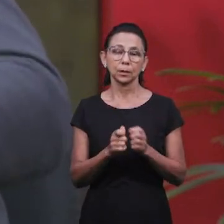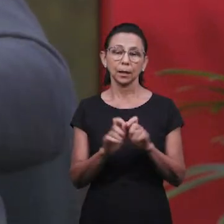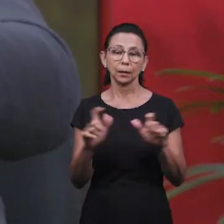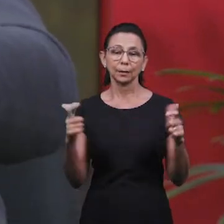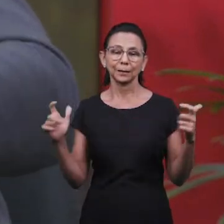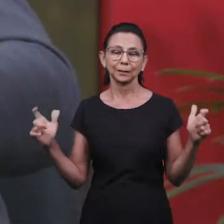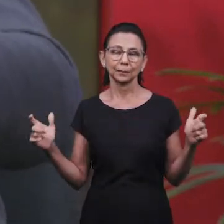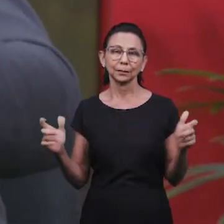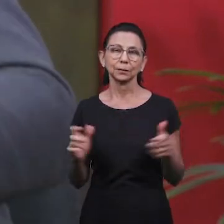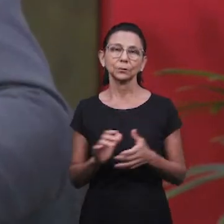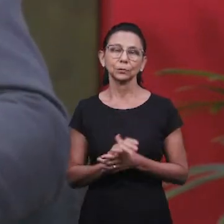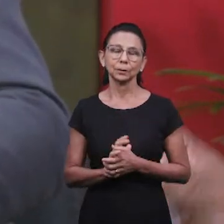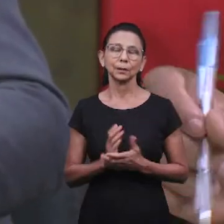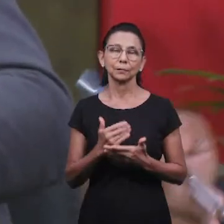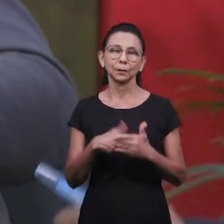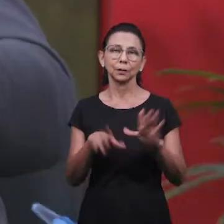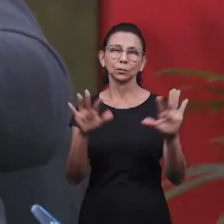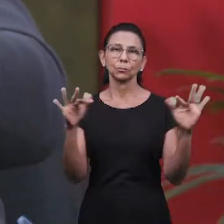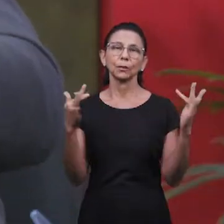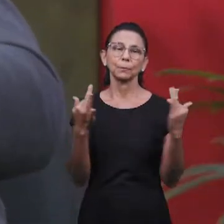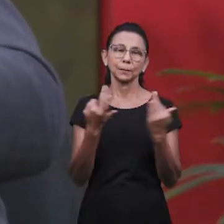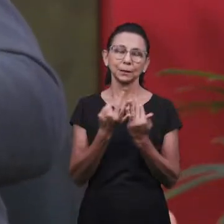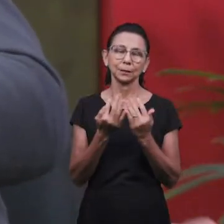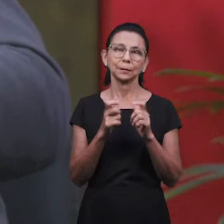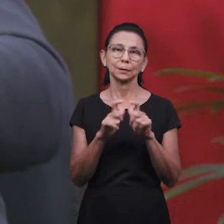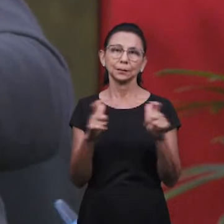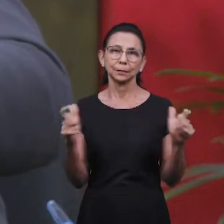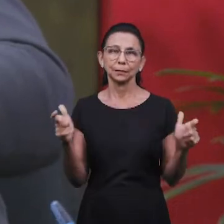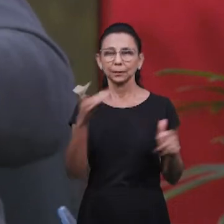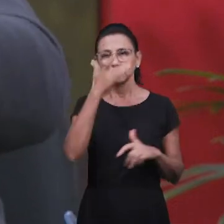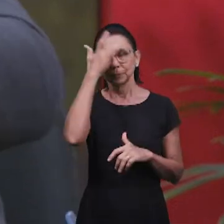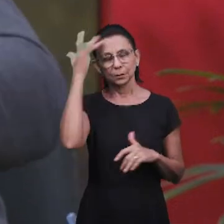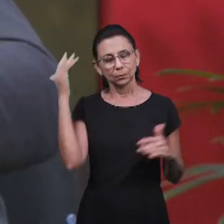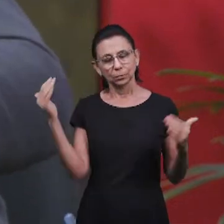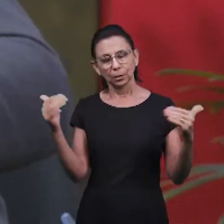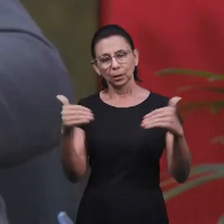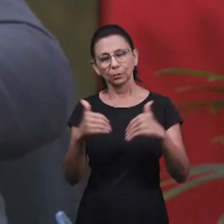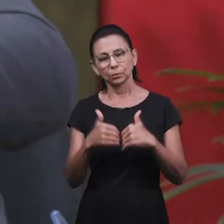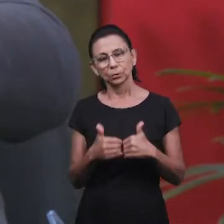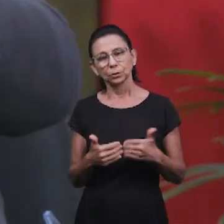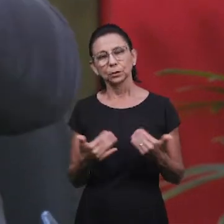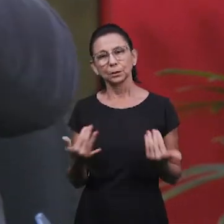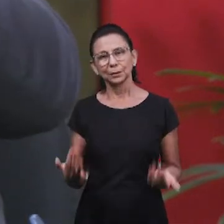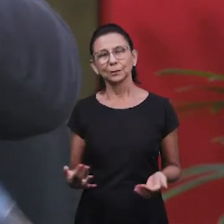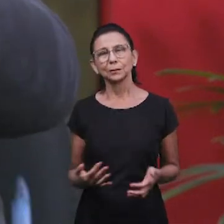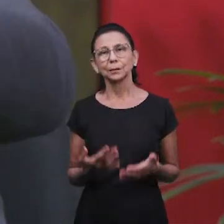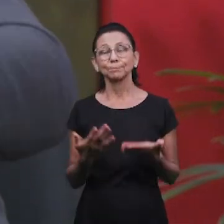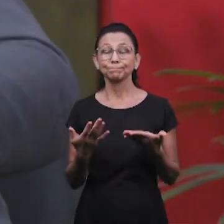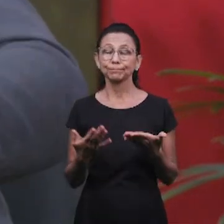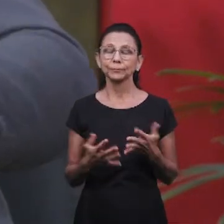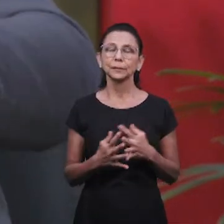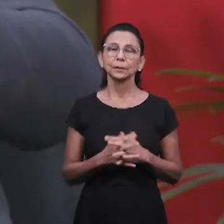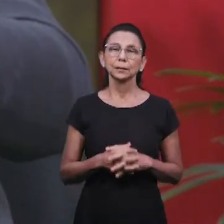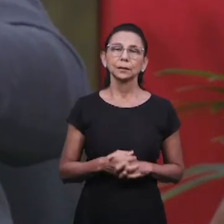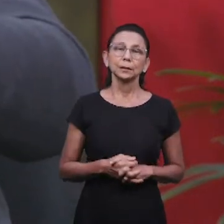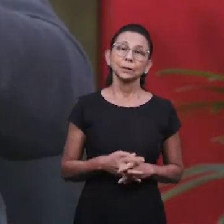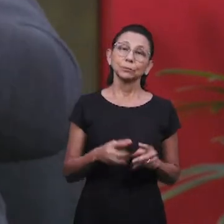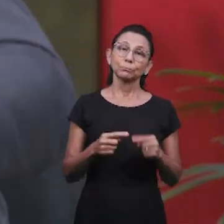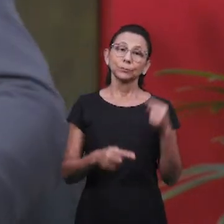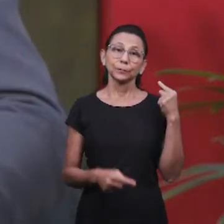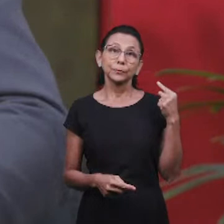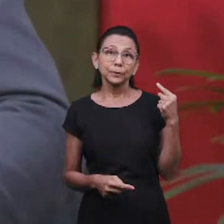vida da família, né? É uma realidade, e as dificuldades que isso traz, e enfim,